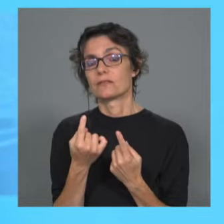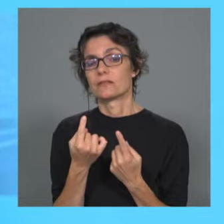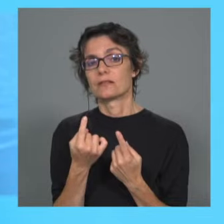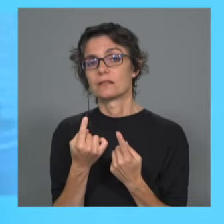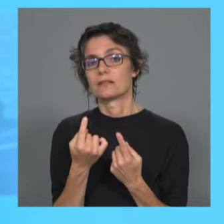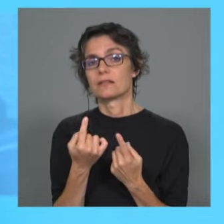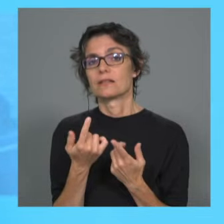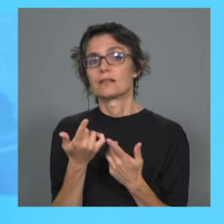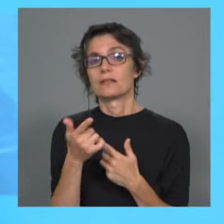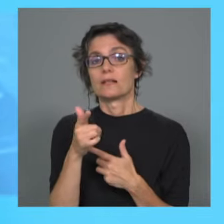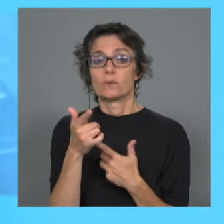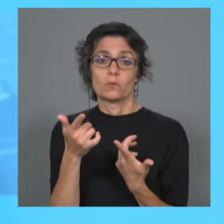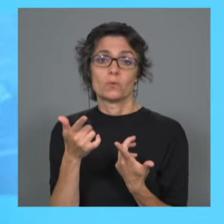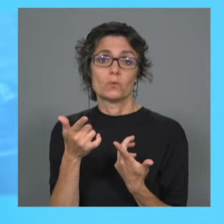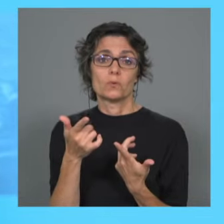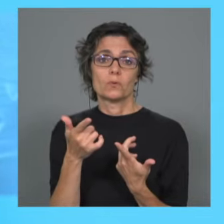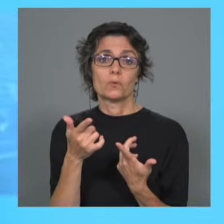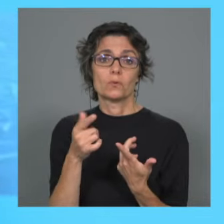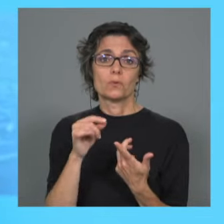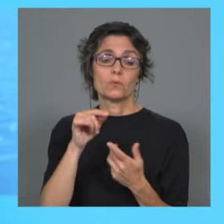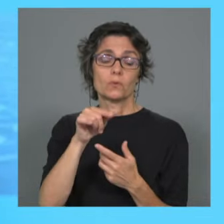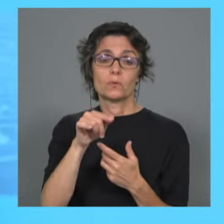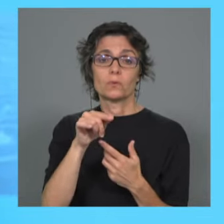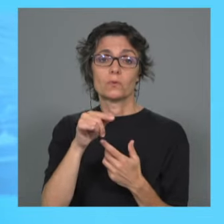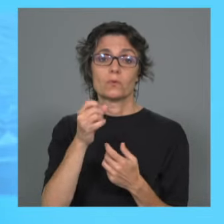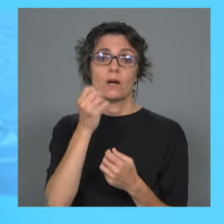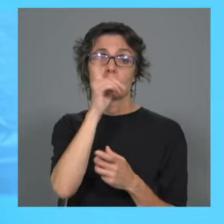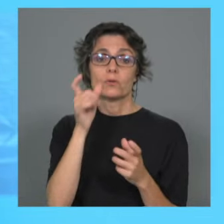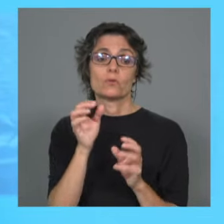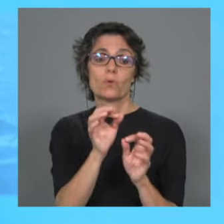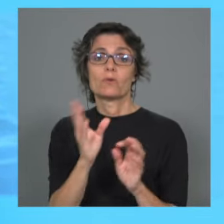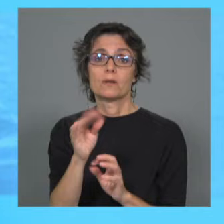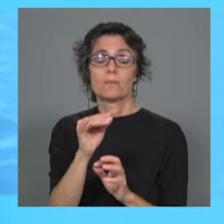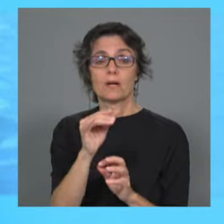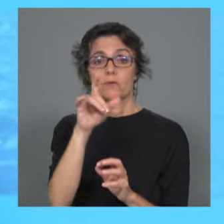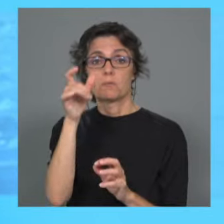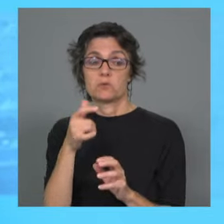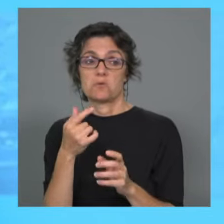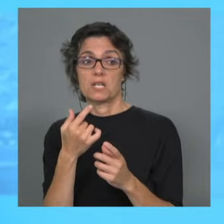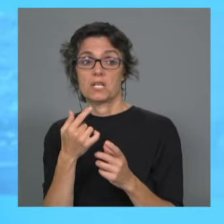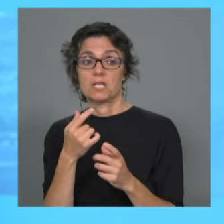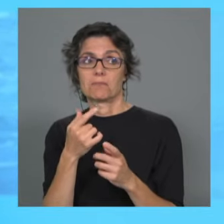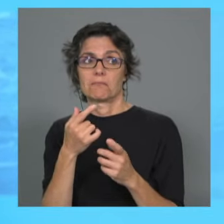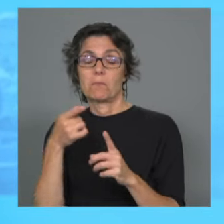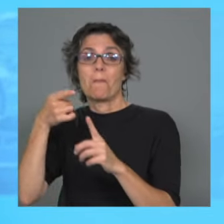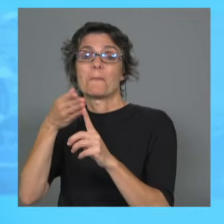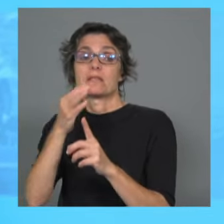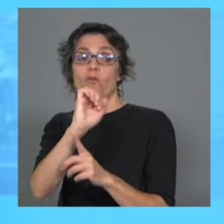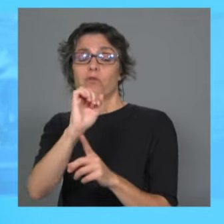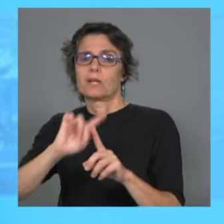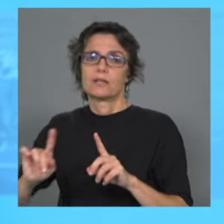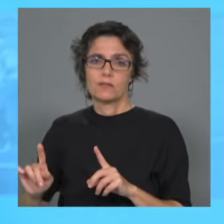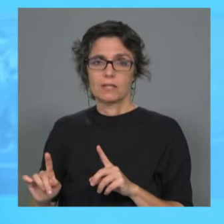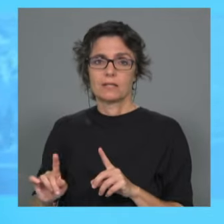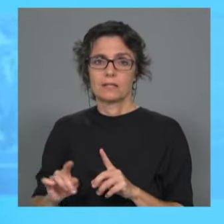espera, não é? O samaritano tinha um cunho e um peso específico naquele contexto. Poderíamos dizer